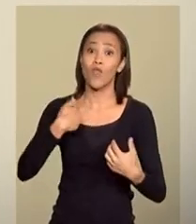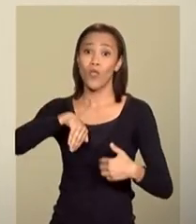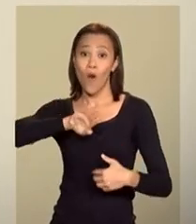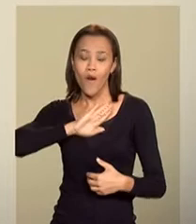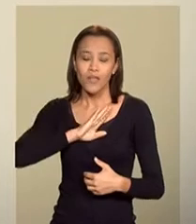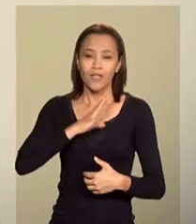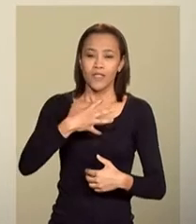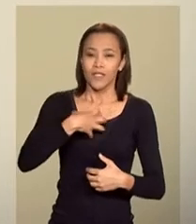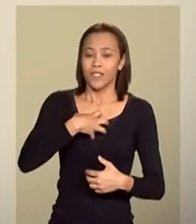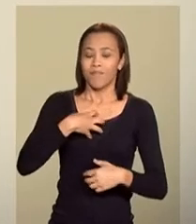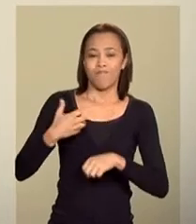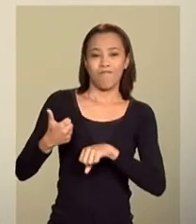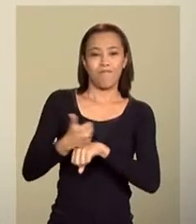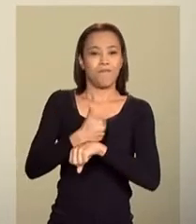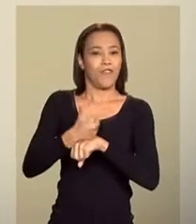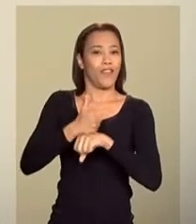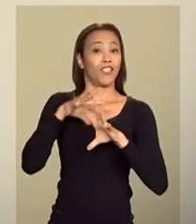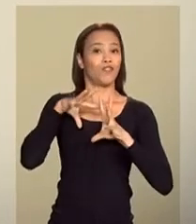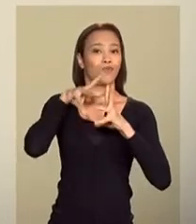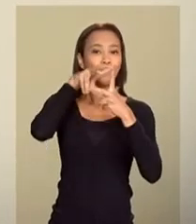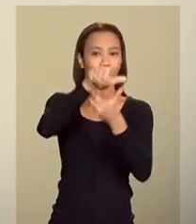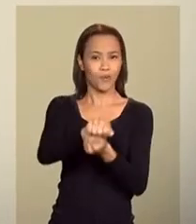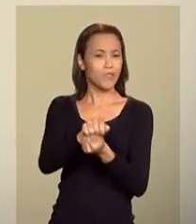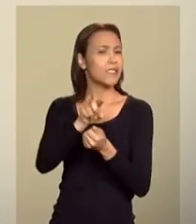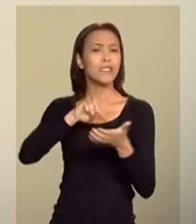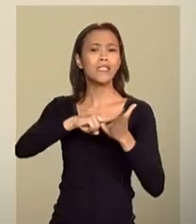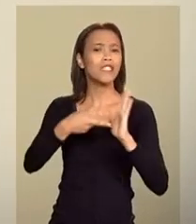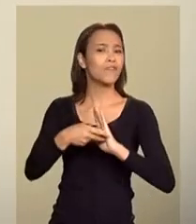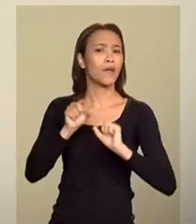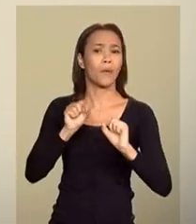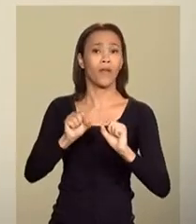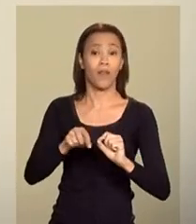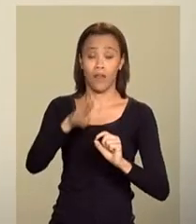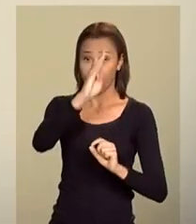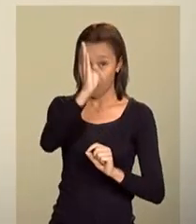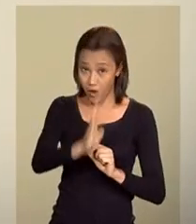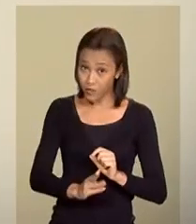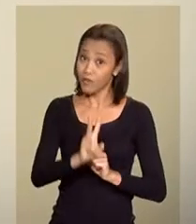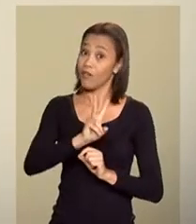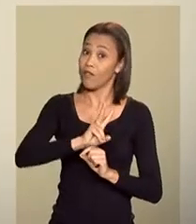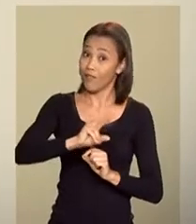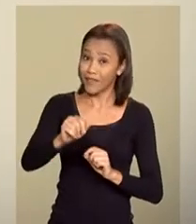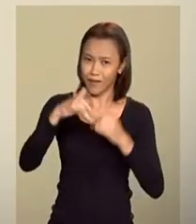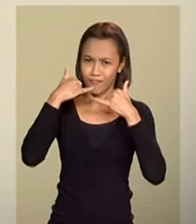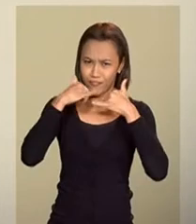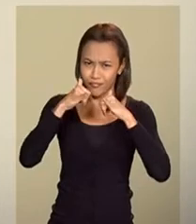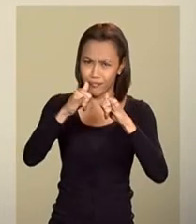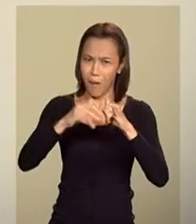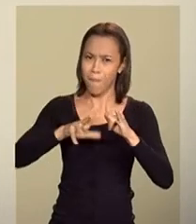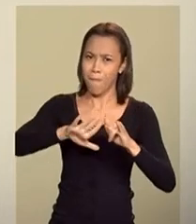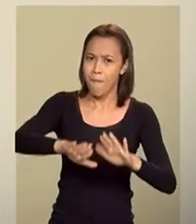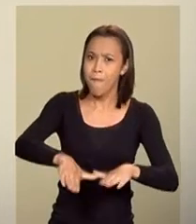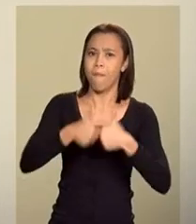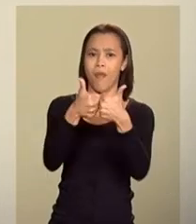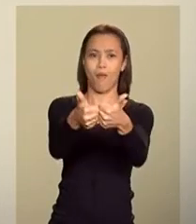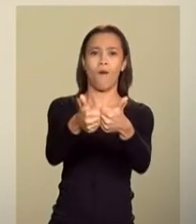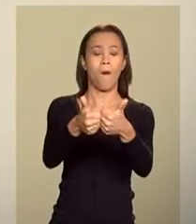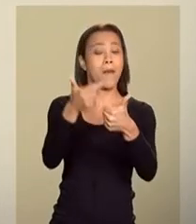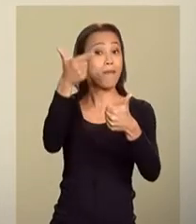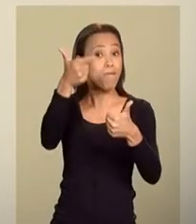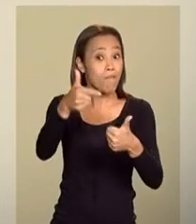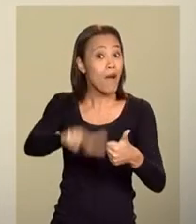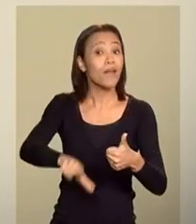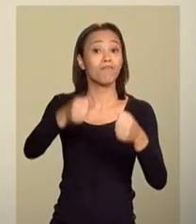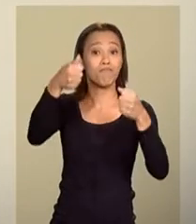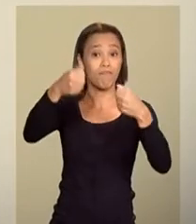deixa em situação privilegiada no mundo isso significa que o Brasil vai ter energia cada vez melhor e